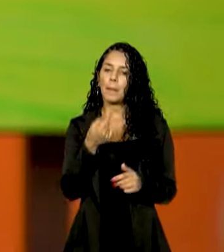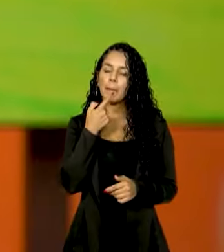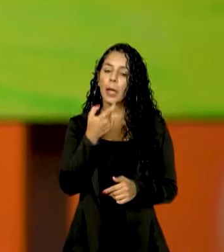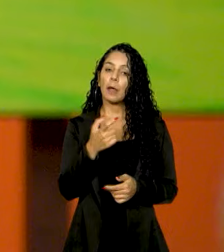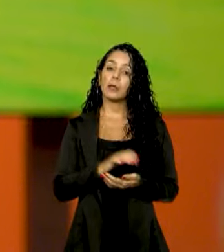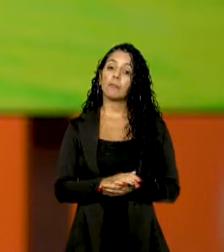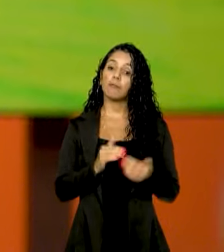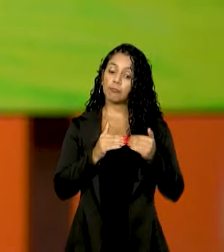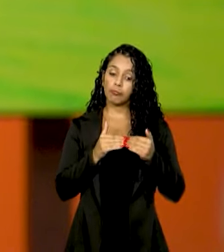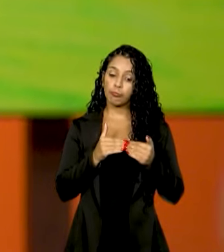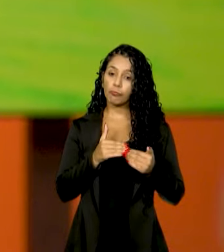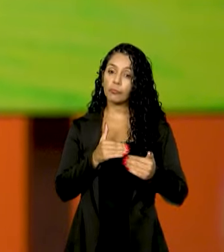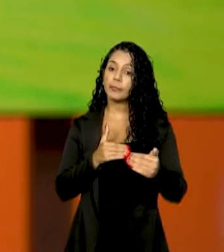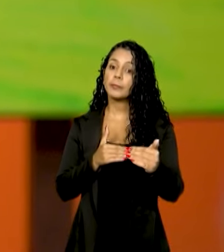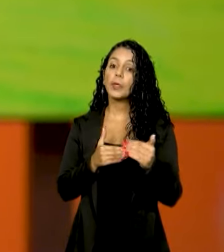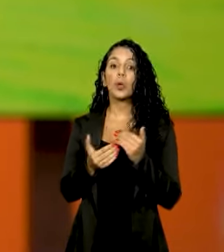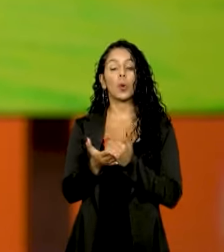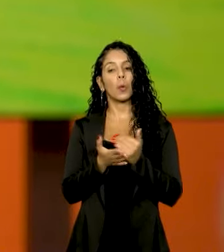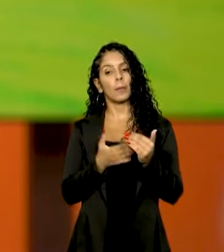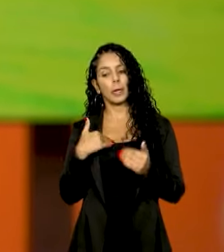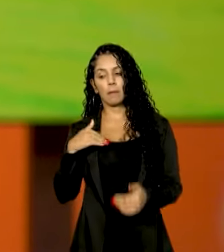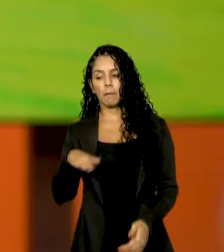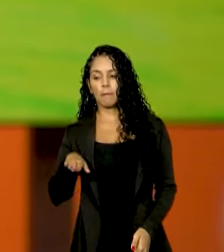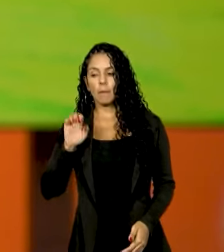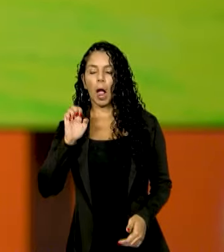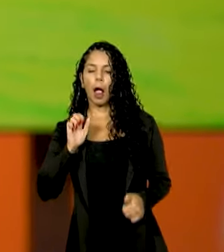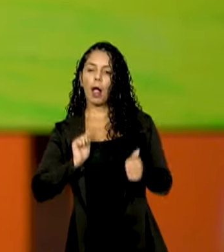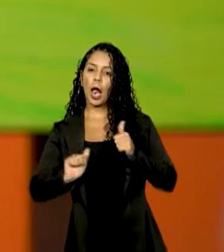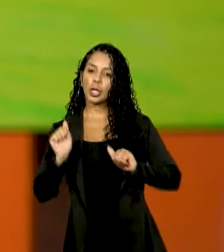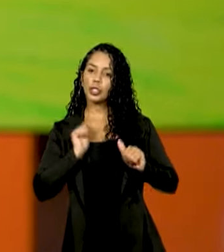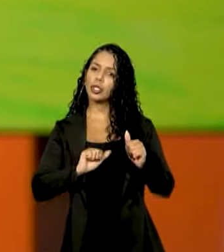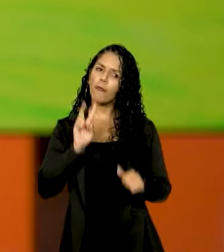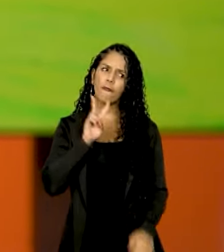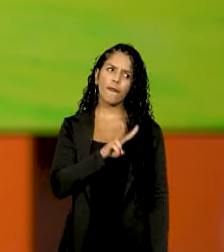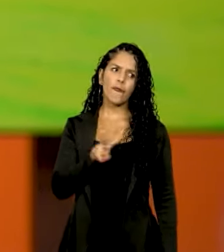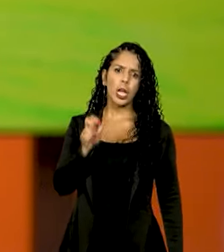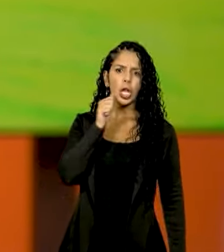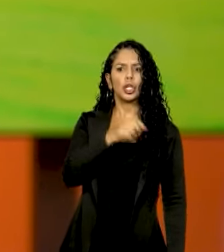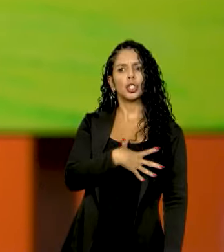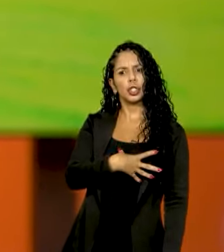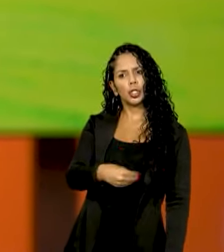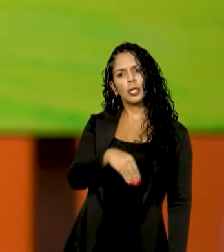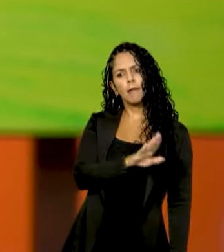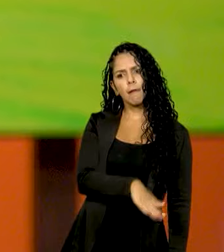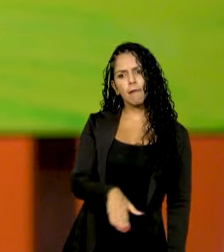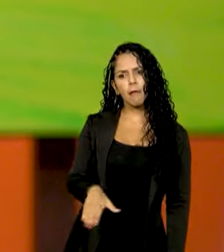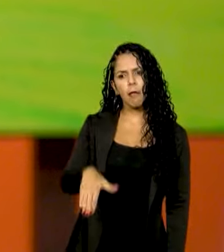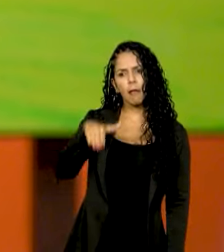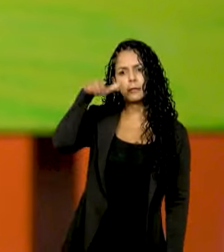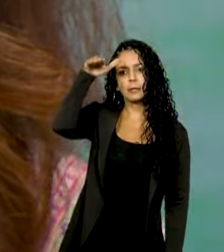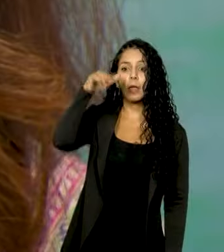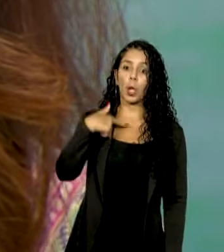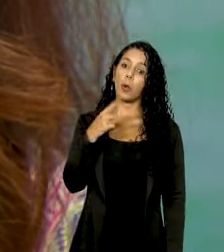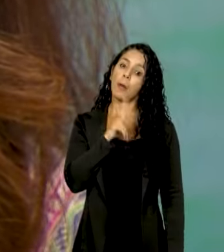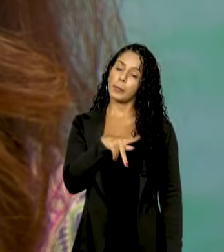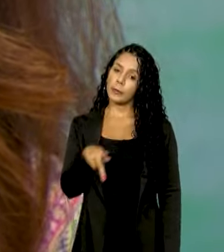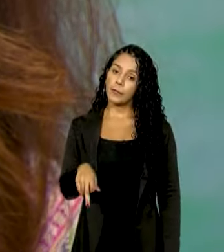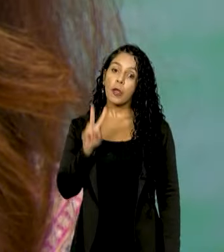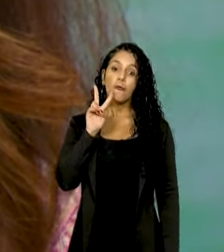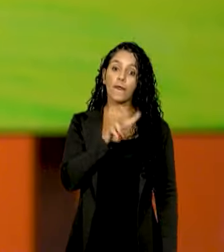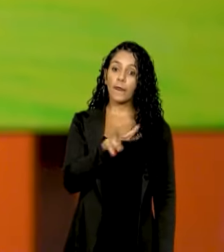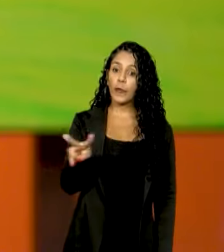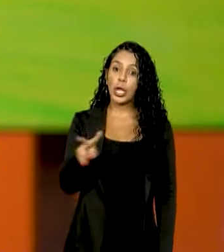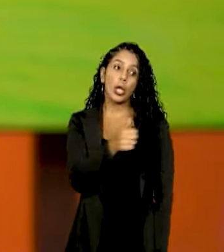a partir daí, eu comecei, como mãe e artista, eu via minhas filhas como crianças crescendo. Eu, como professora, eu via